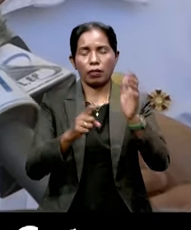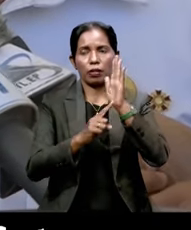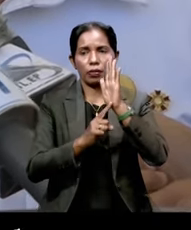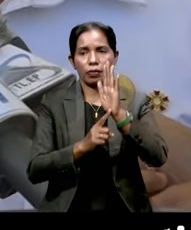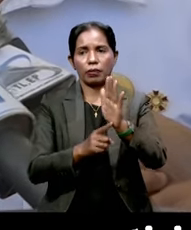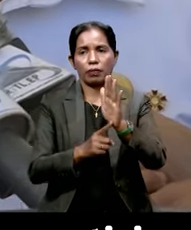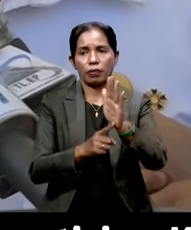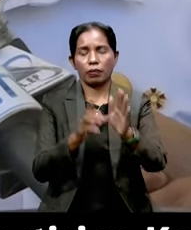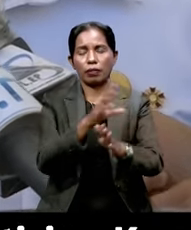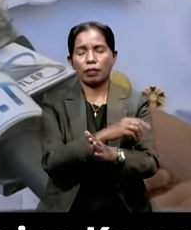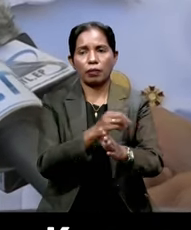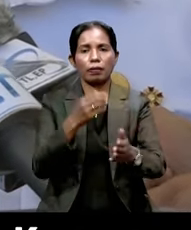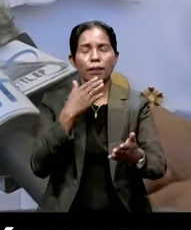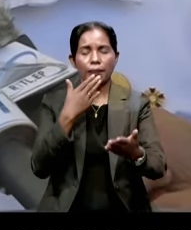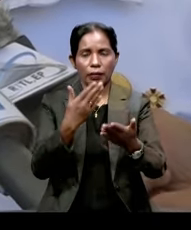darmos icon